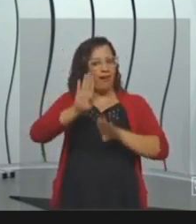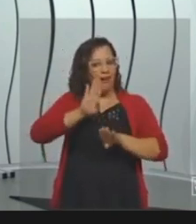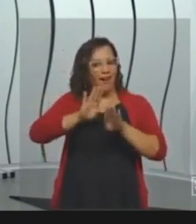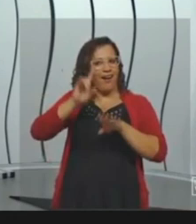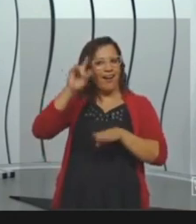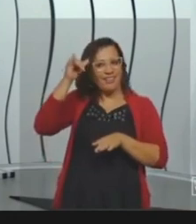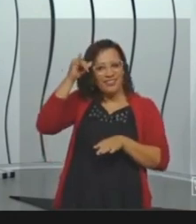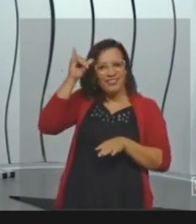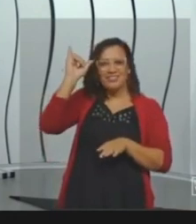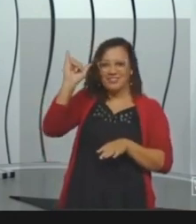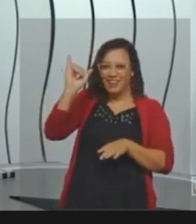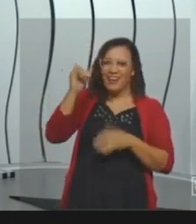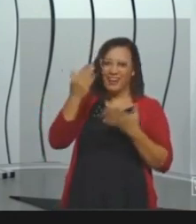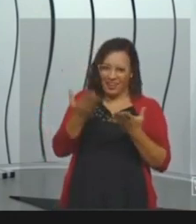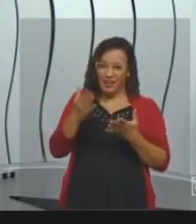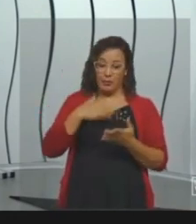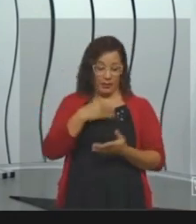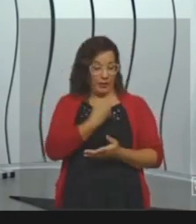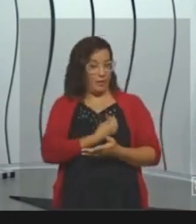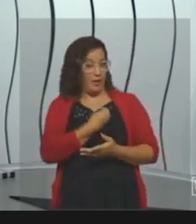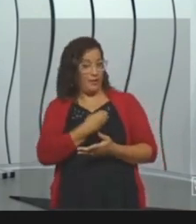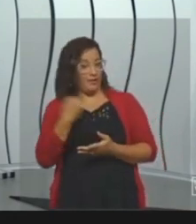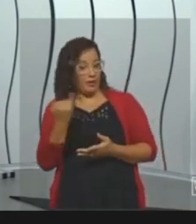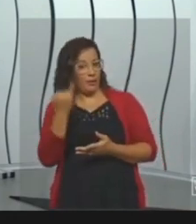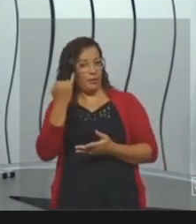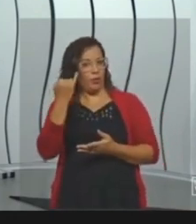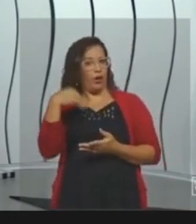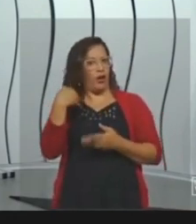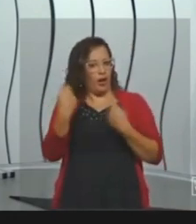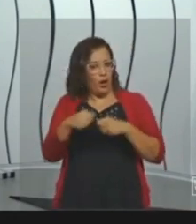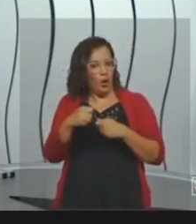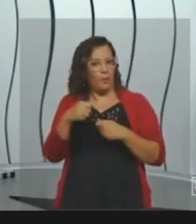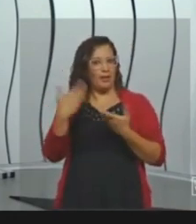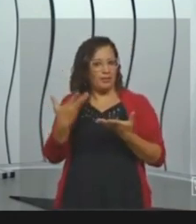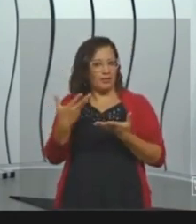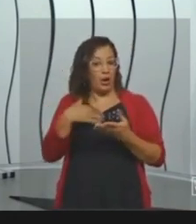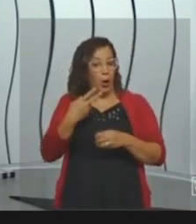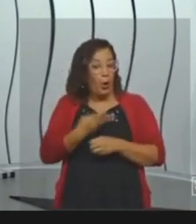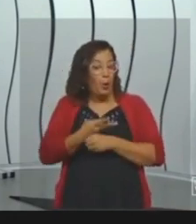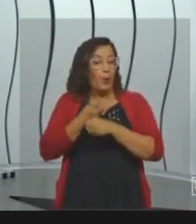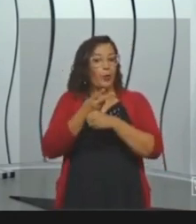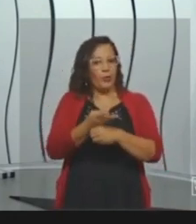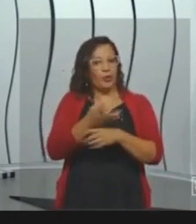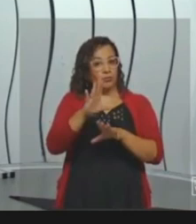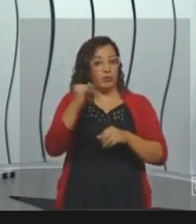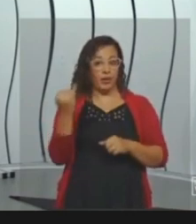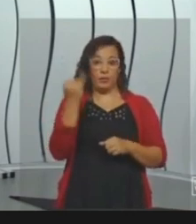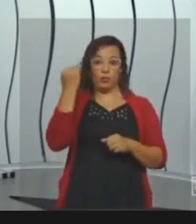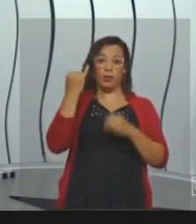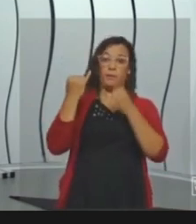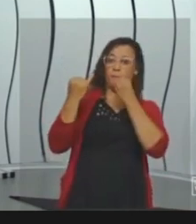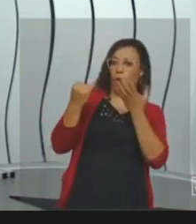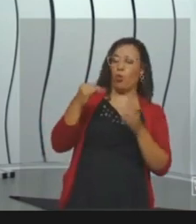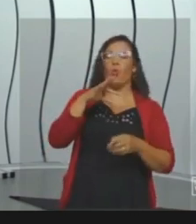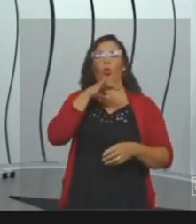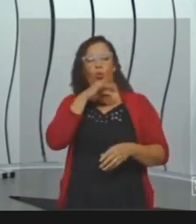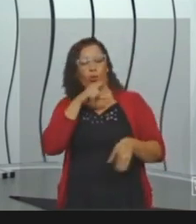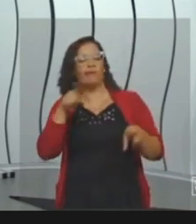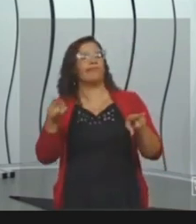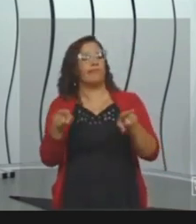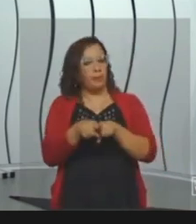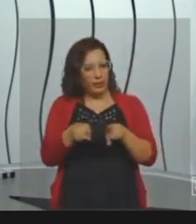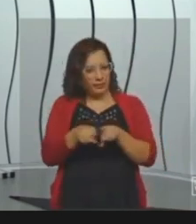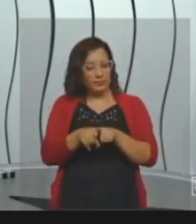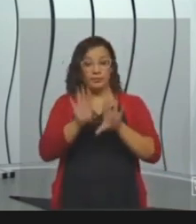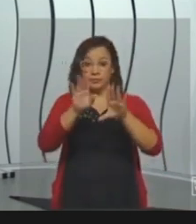bom, é importante para a minha vida. Por quê? Porque eu tenho que buscar aquilo. Importante pode ser ruim ou bom.